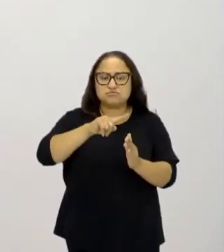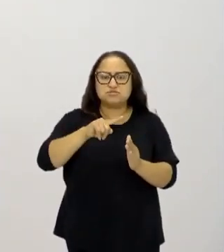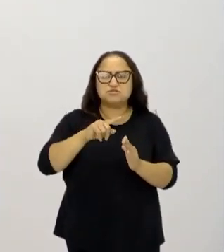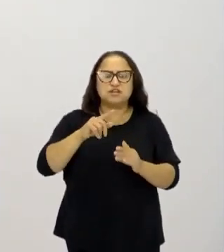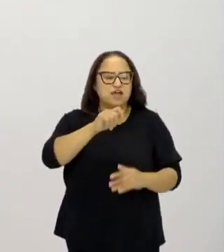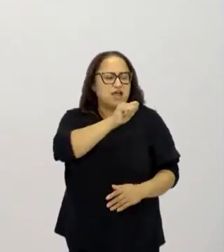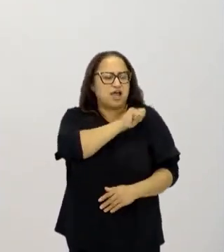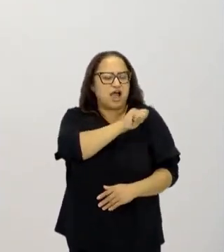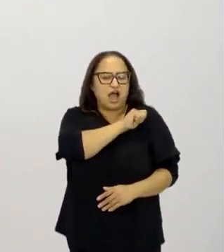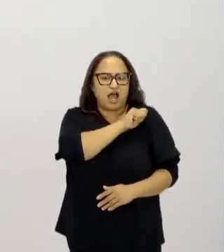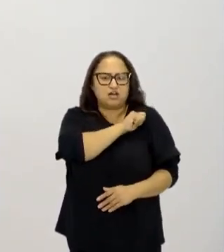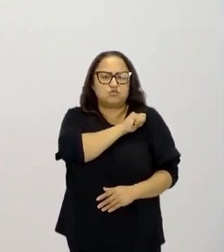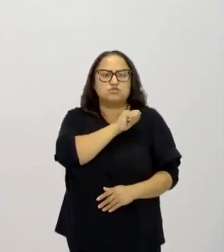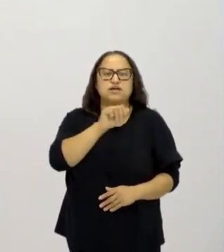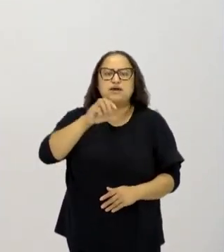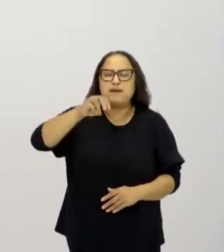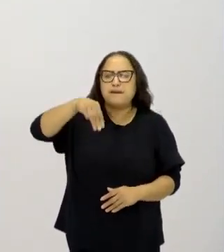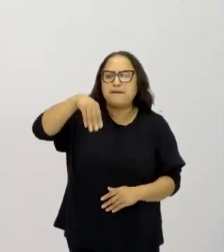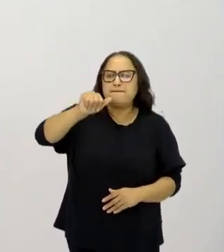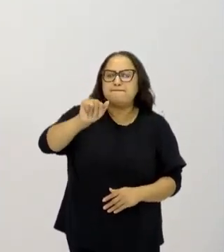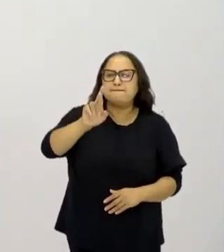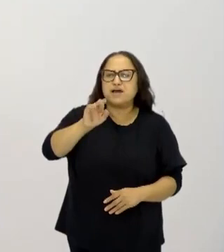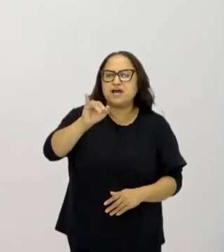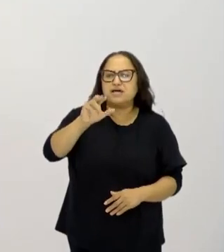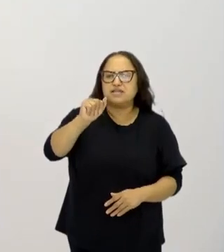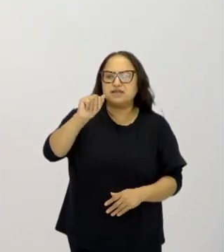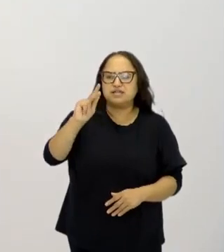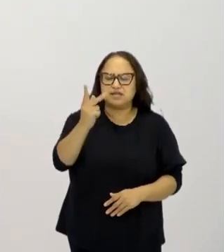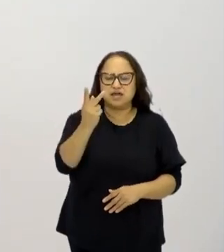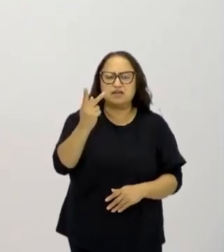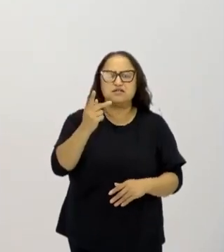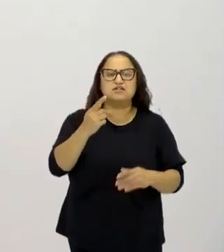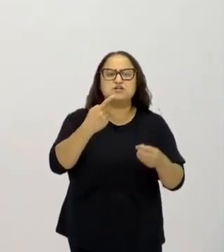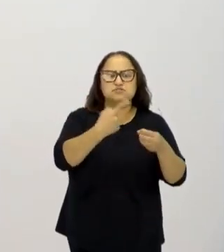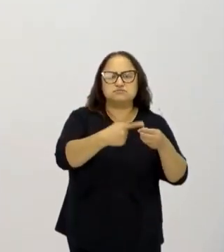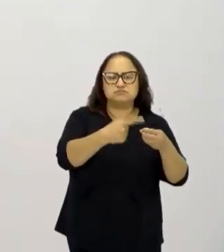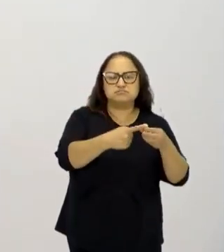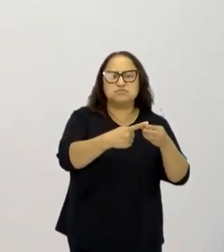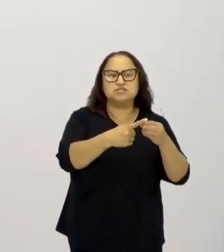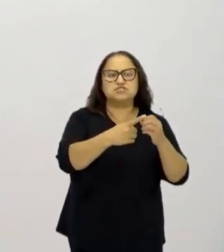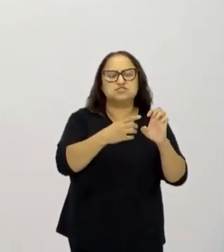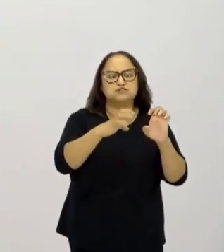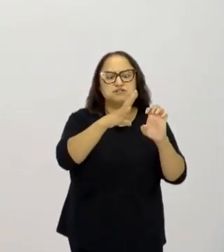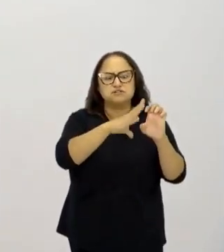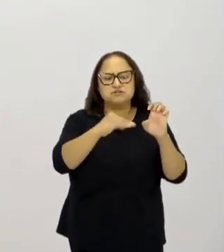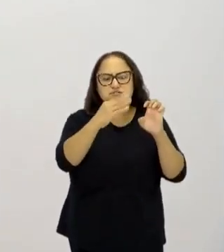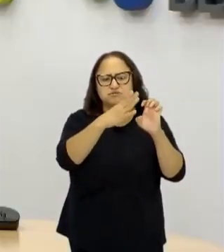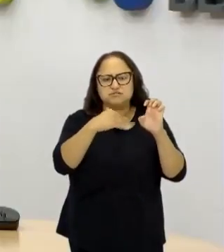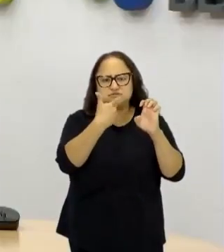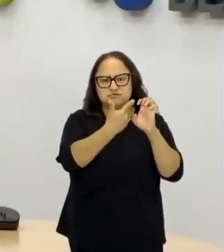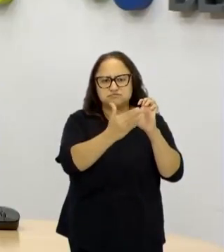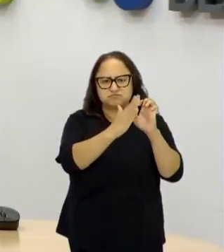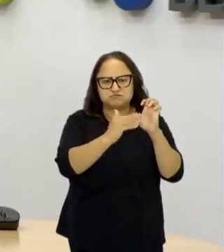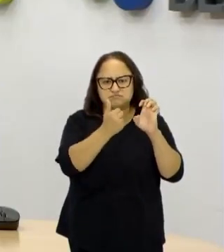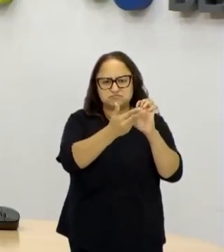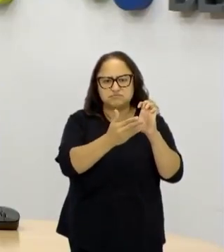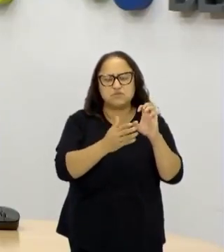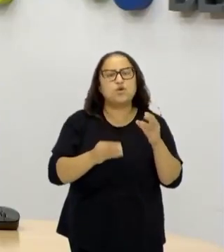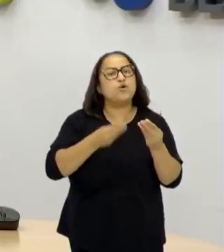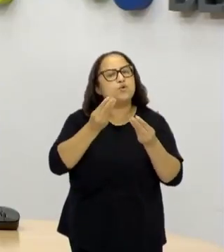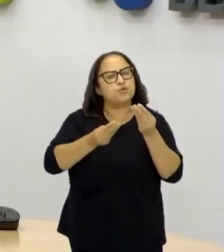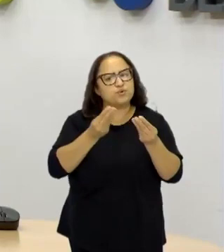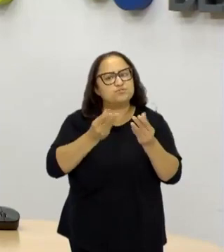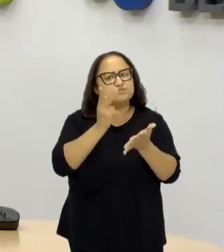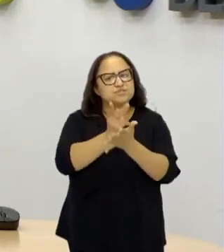aluna Maria, do Colégio Jardim da Luz, da simpática cidade de Embu das Artes. É isso aí, Russão. E como sempre, Alcides, o